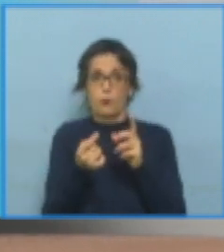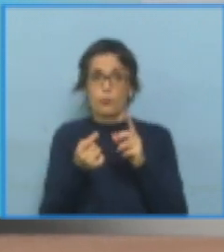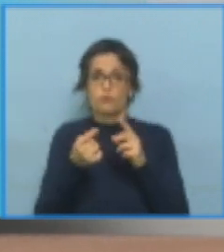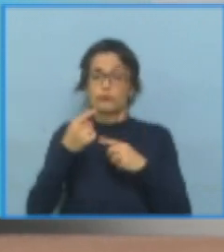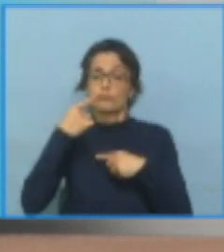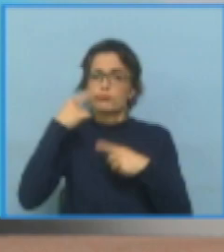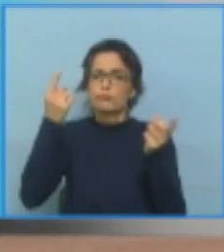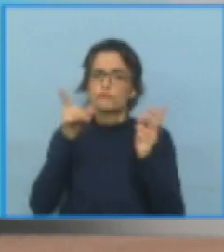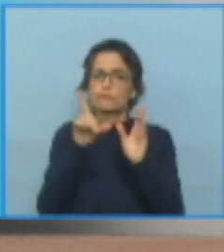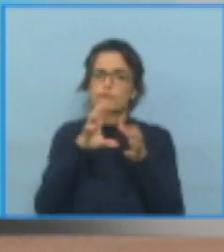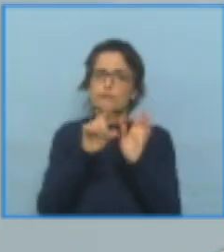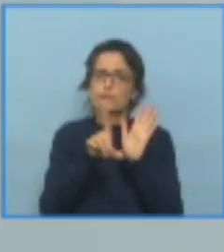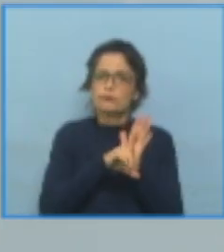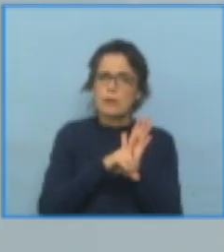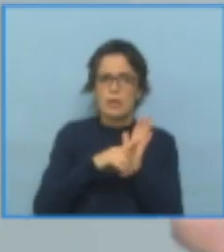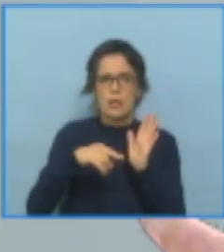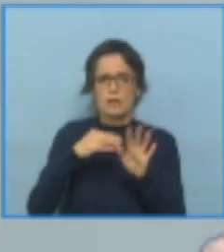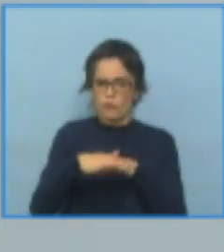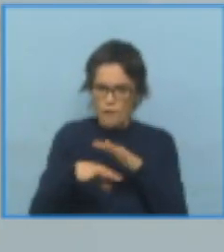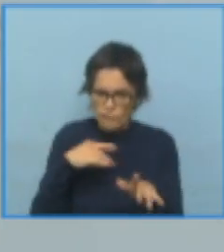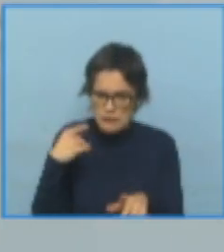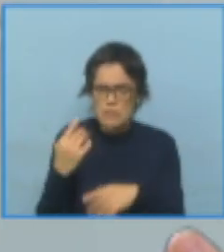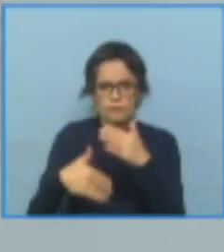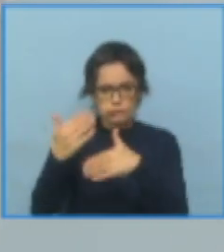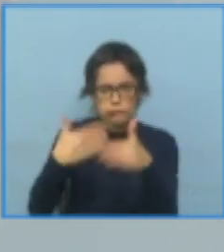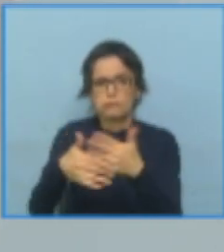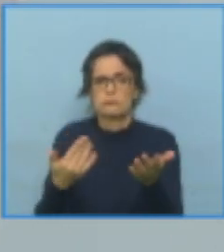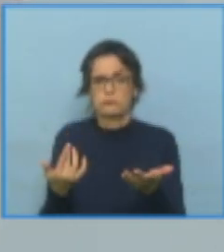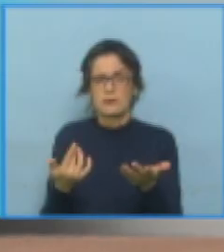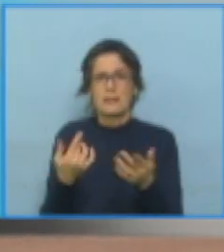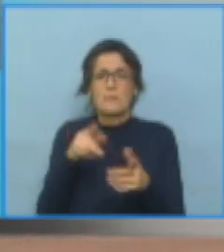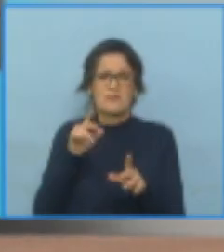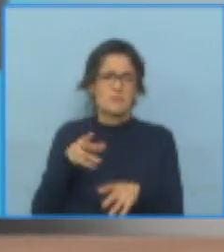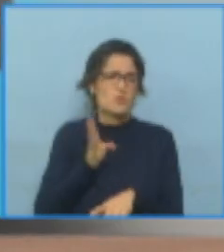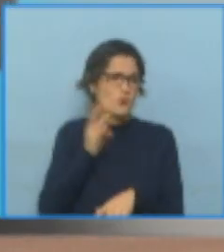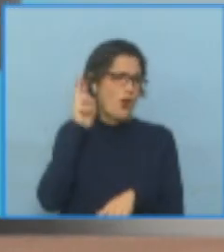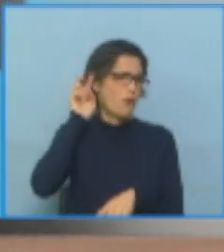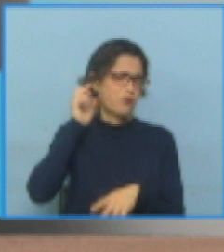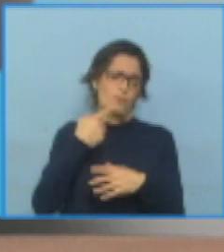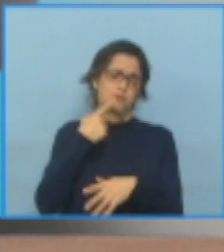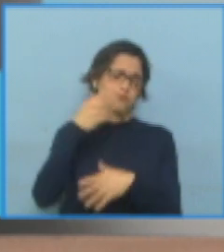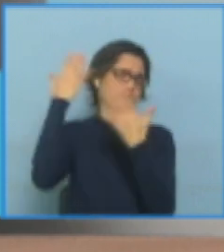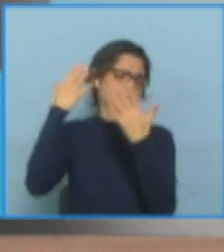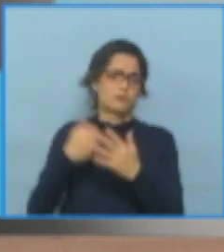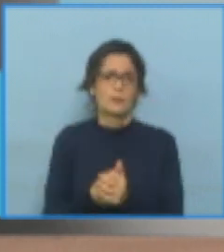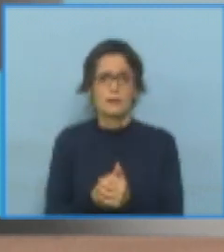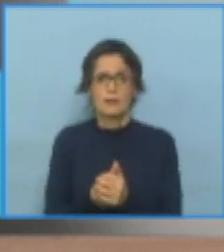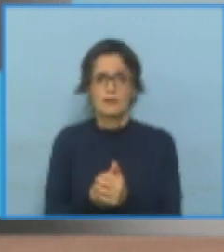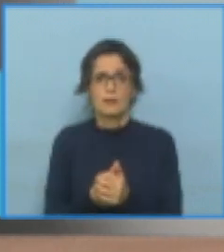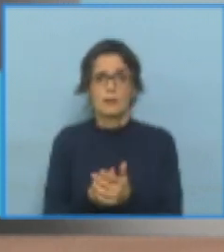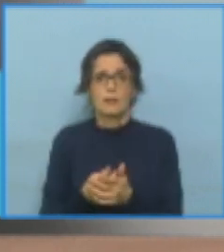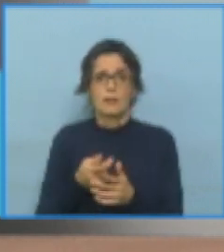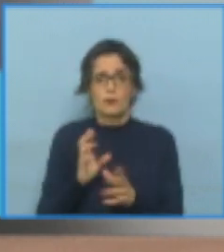preciso fazer e que este início de ano isto não pode acontecer. Mas já ouvimos isso muitas vezes, isso de facto acontece. Há grupos de